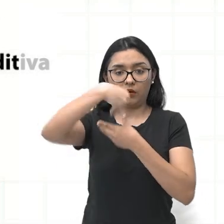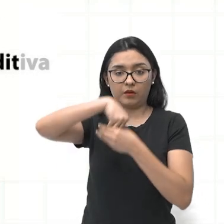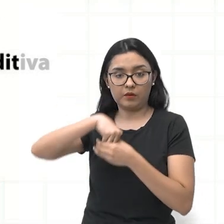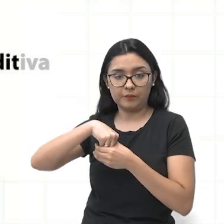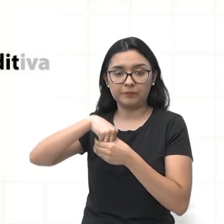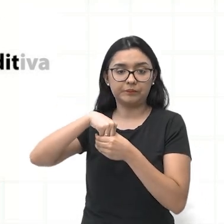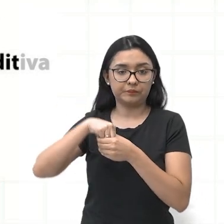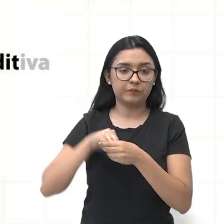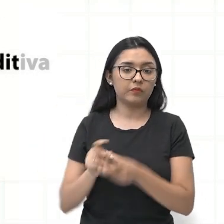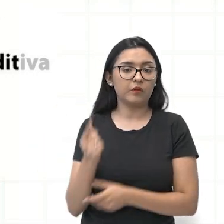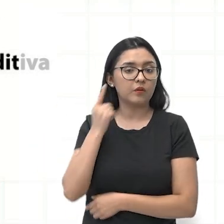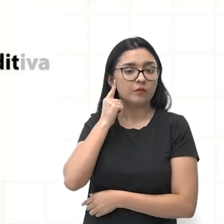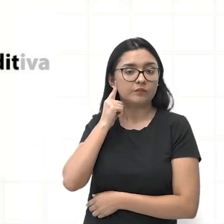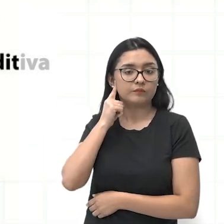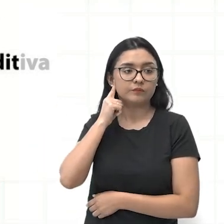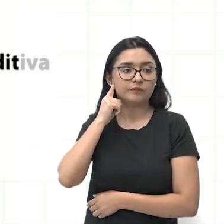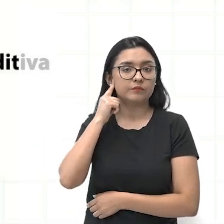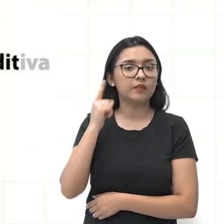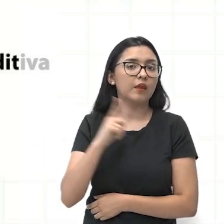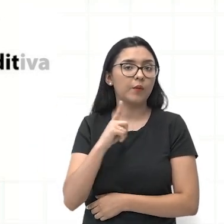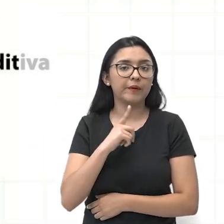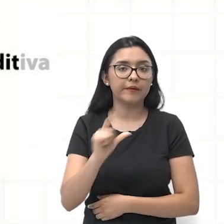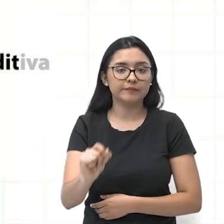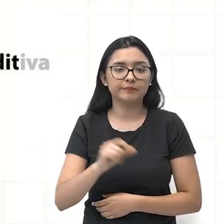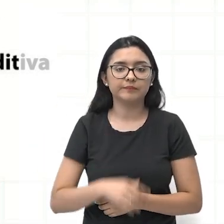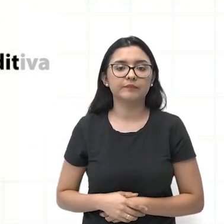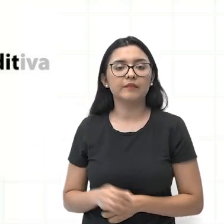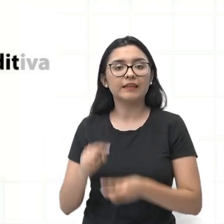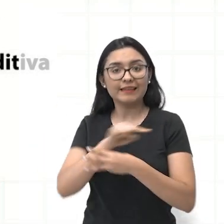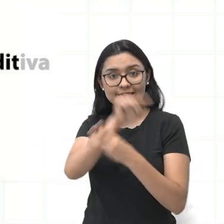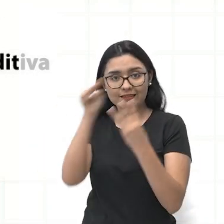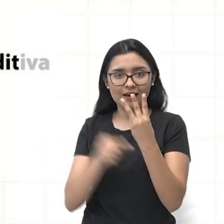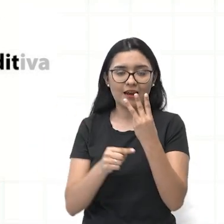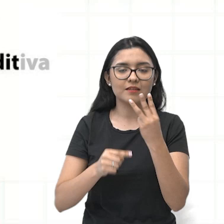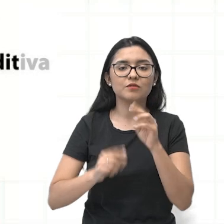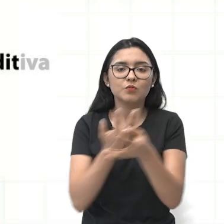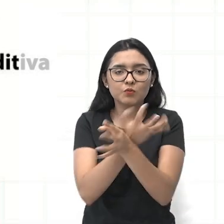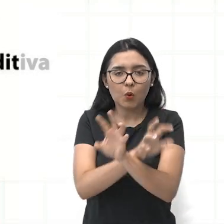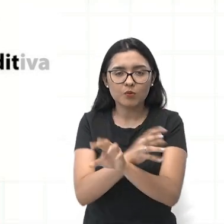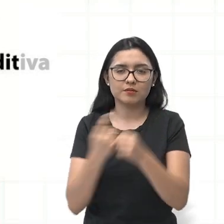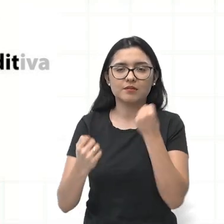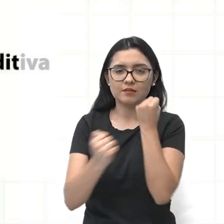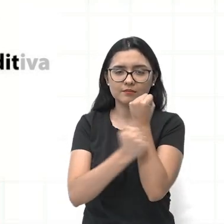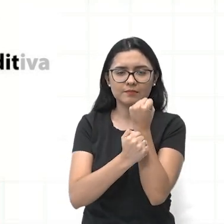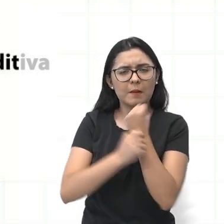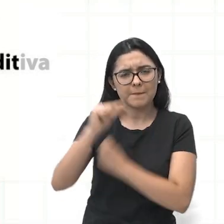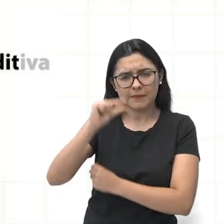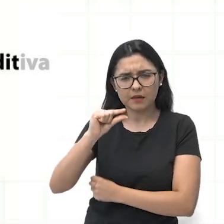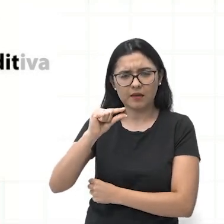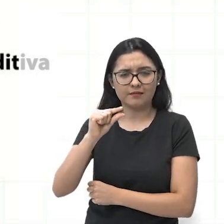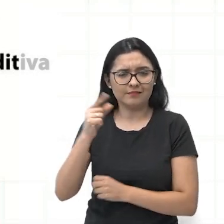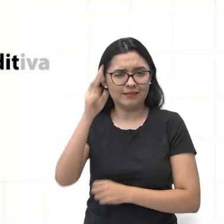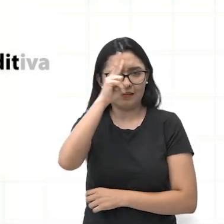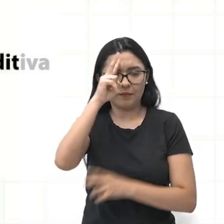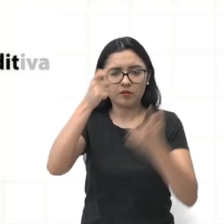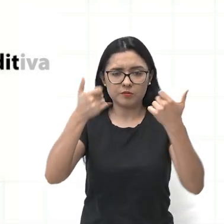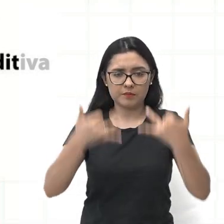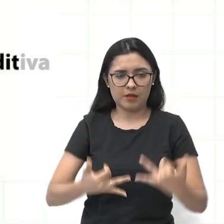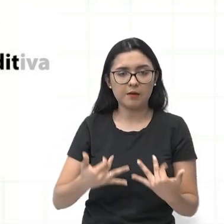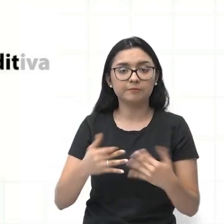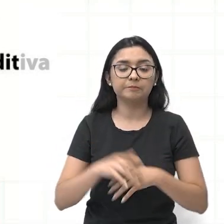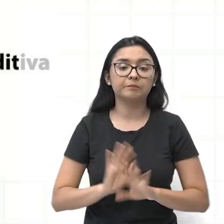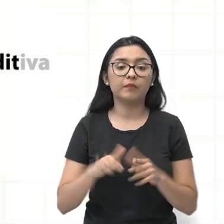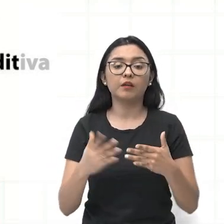orelha média, nós vamos ter 3 ossinhos. Lembra que a professora disse? Então,